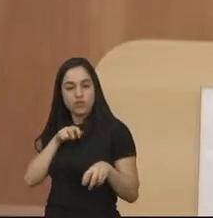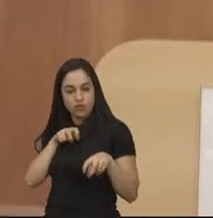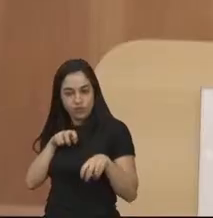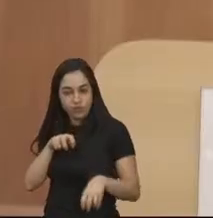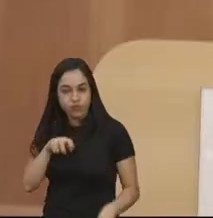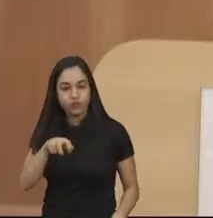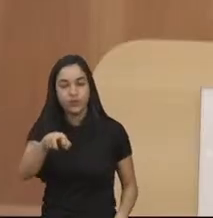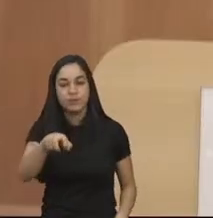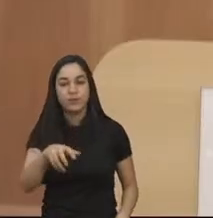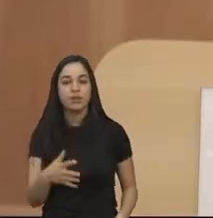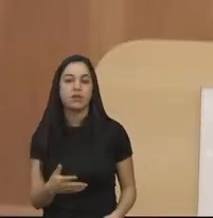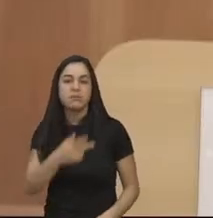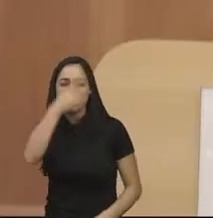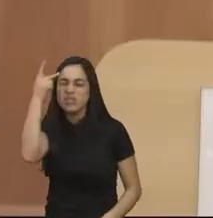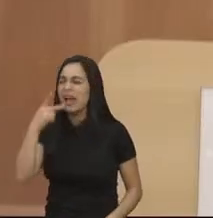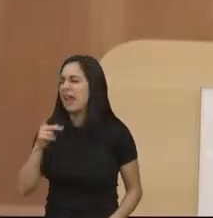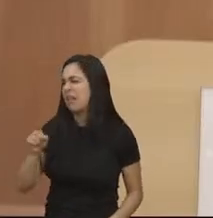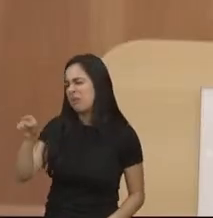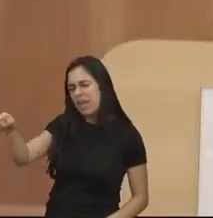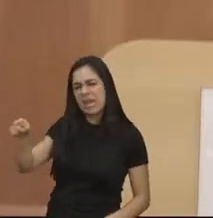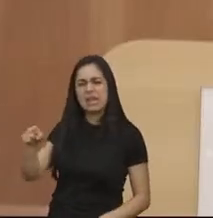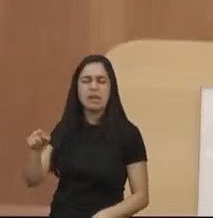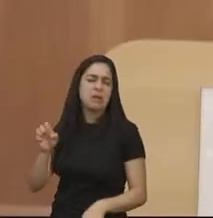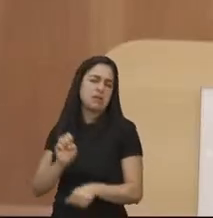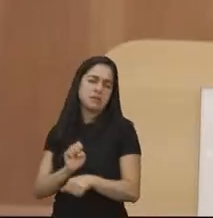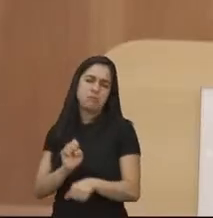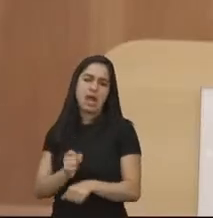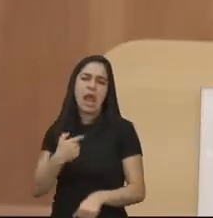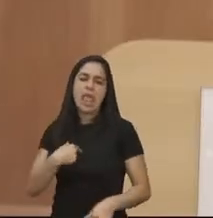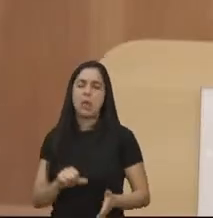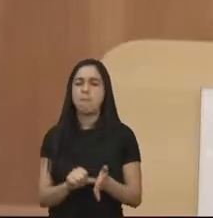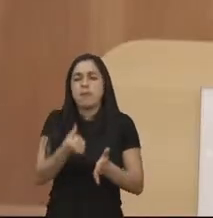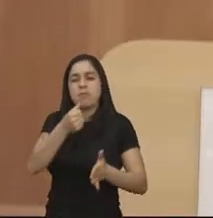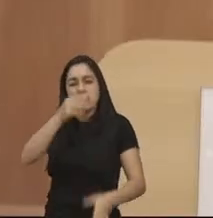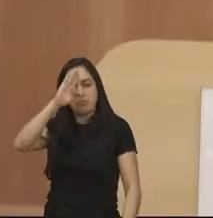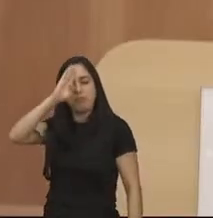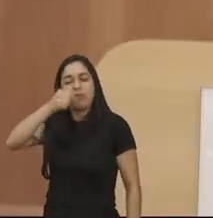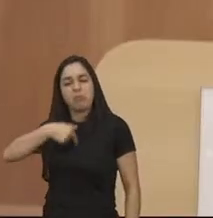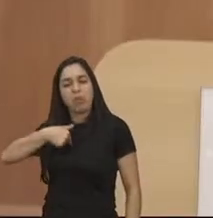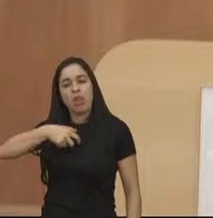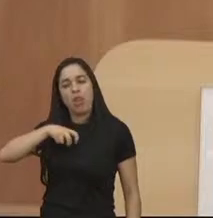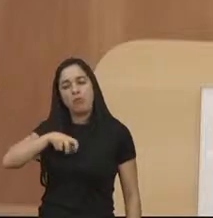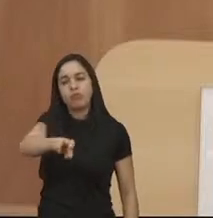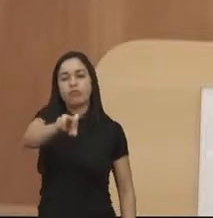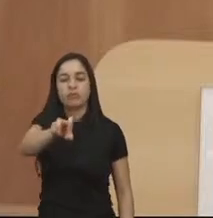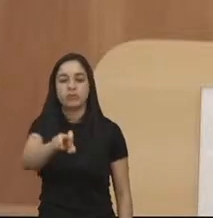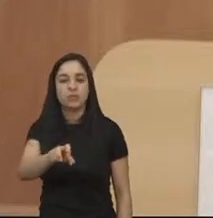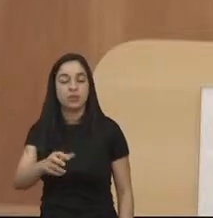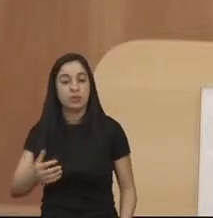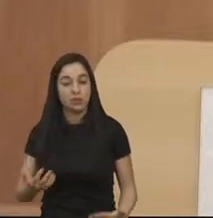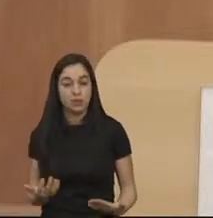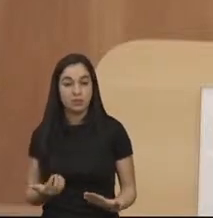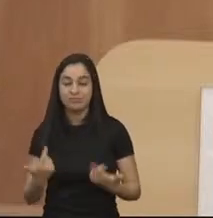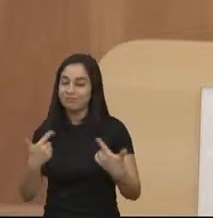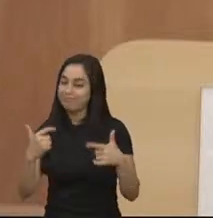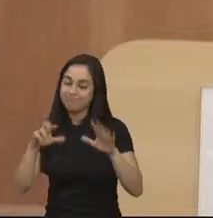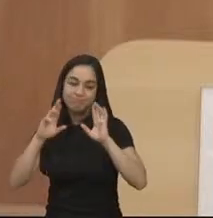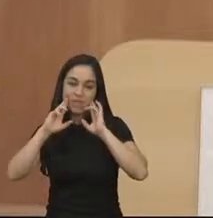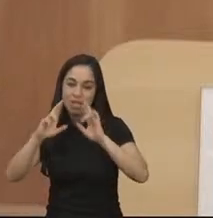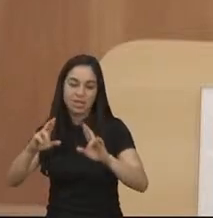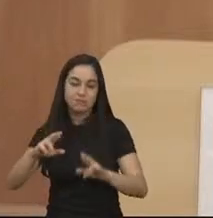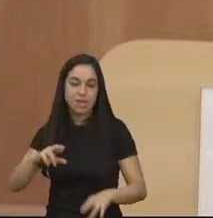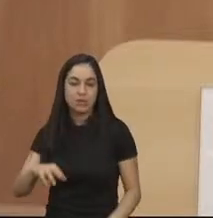o pedestre tem que esperar. E ao contrário de países mais evoluídos nesse quesito, o pedestre ele